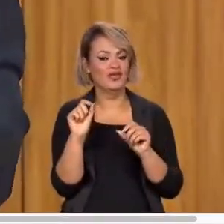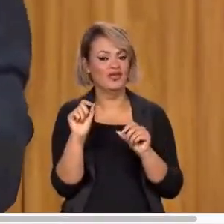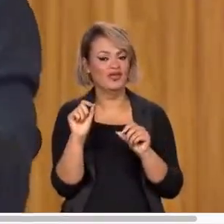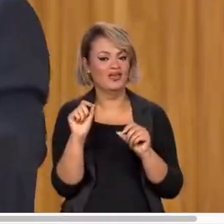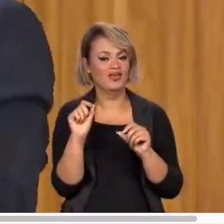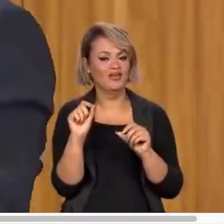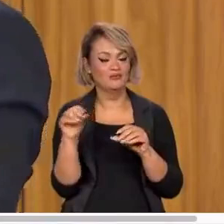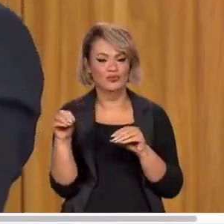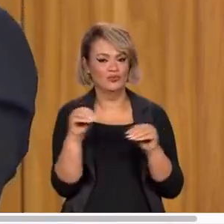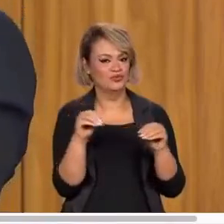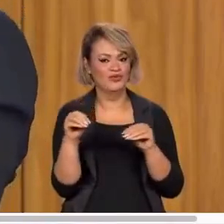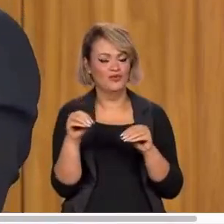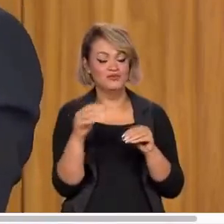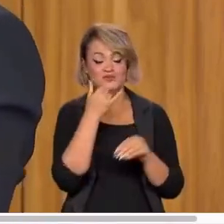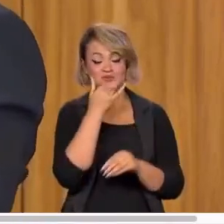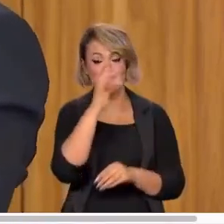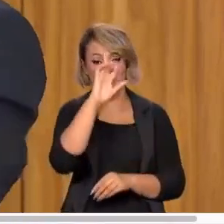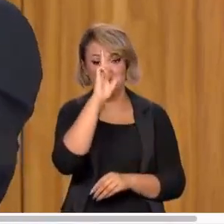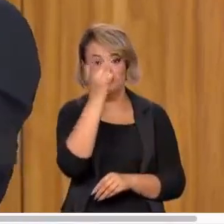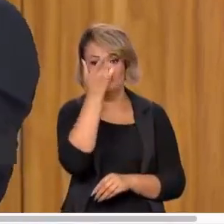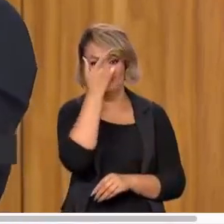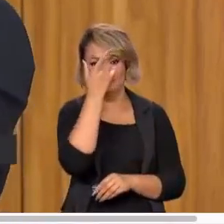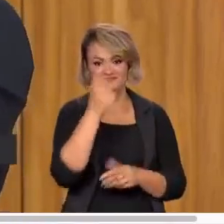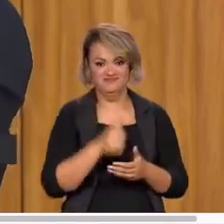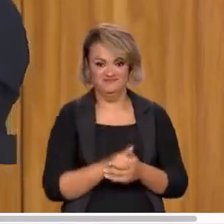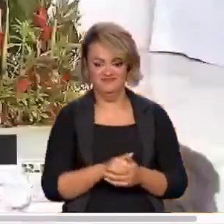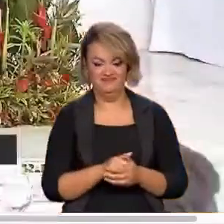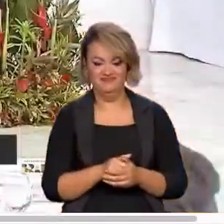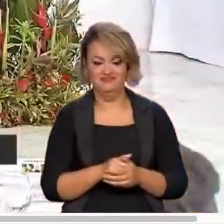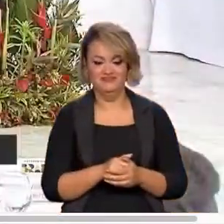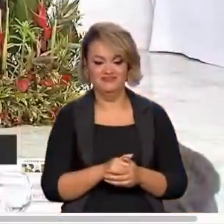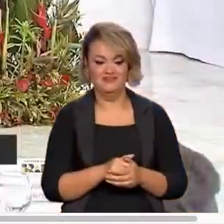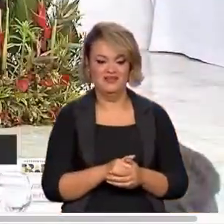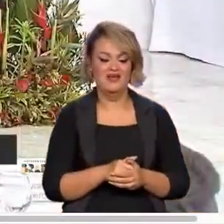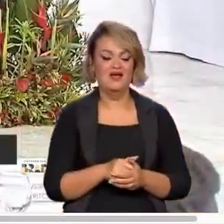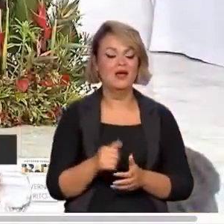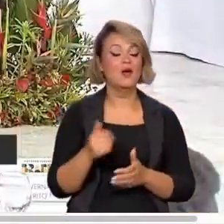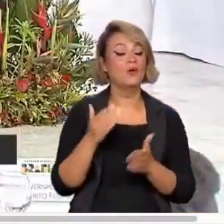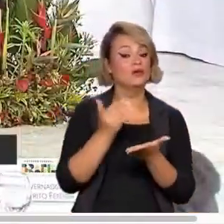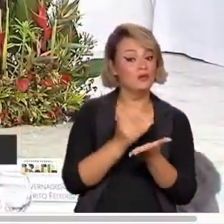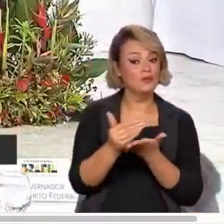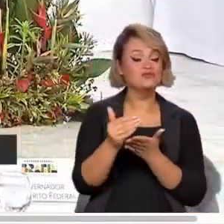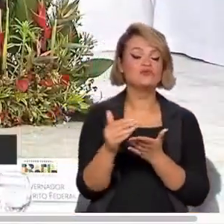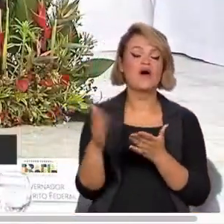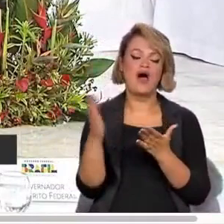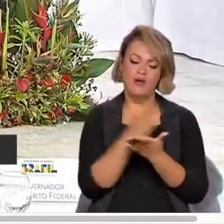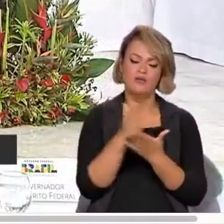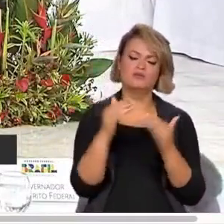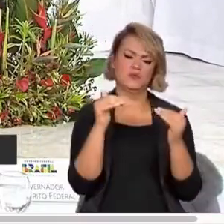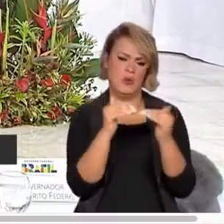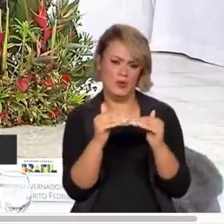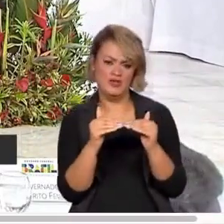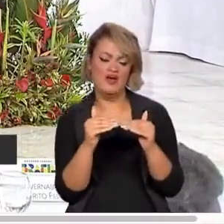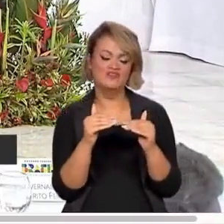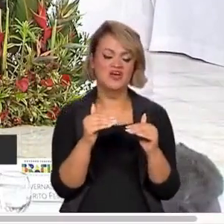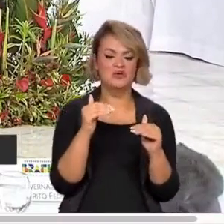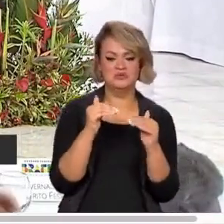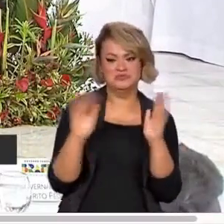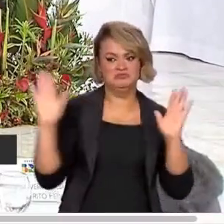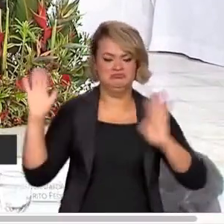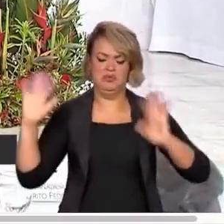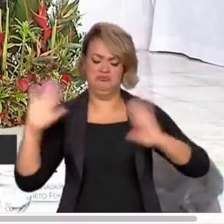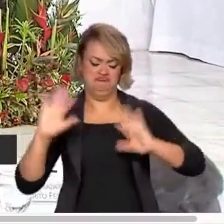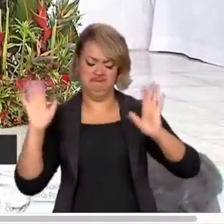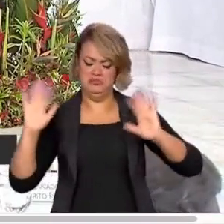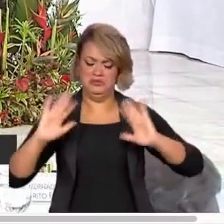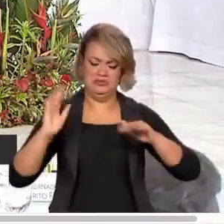e tem colaborado no início nós tínhamos algumas colaborando e outras se